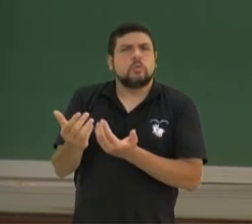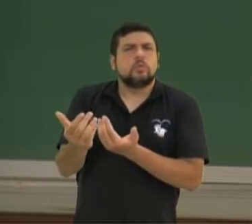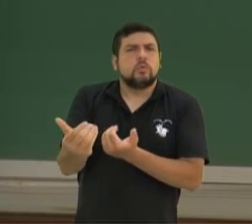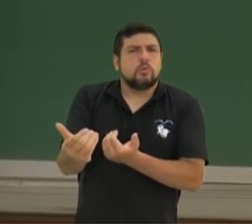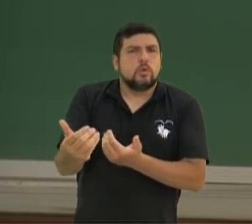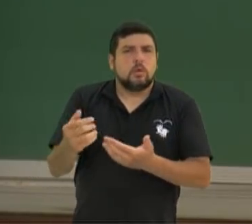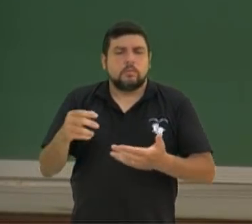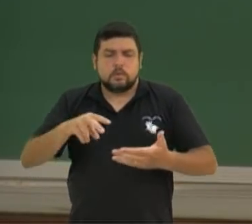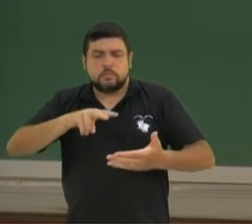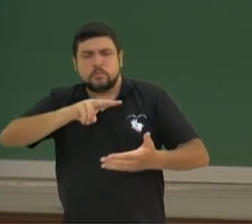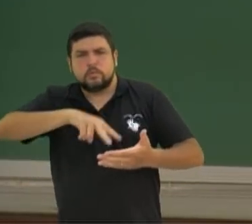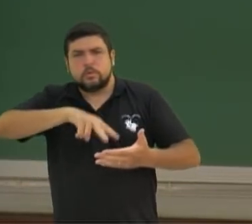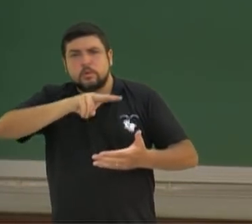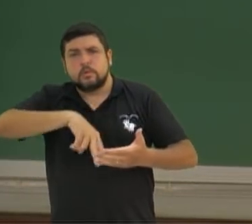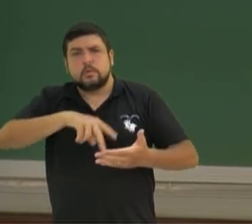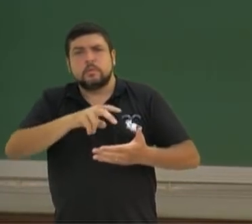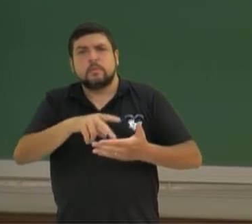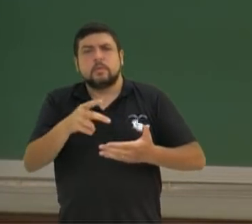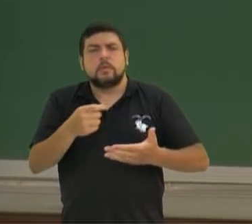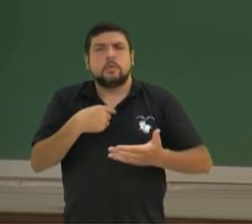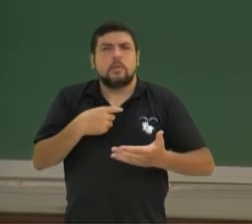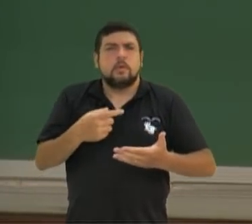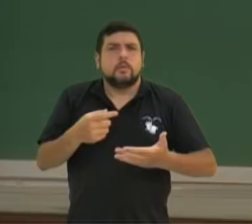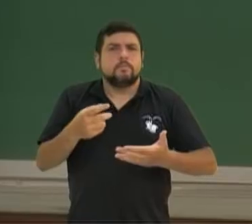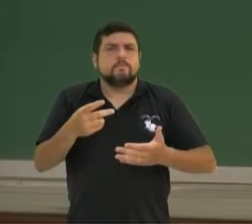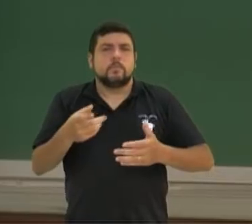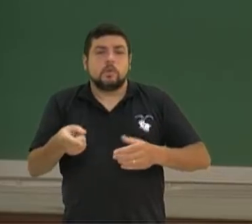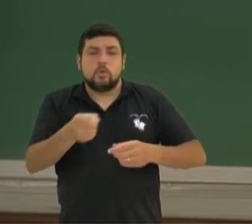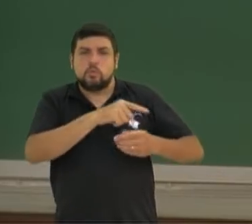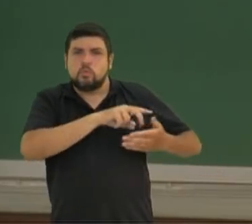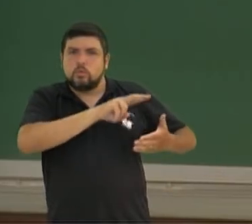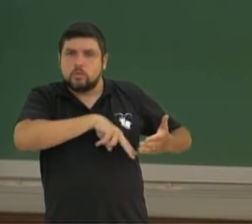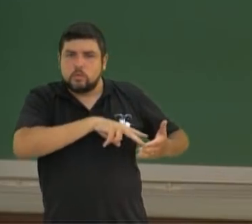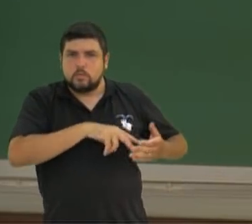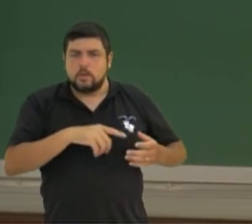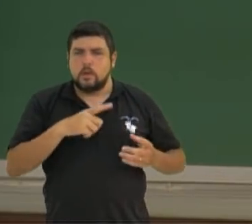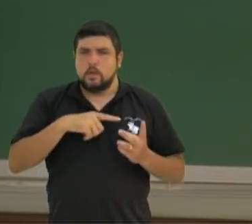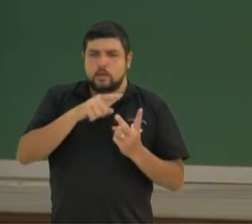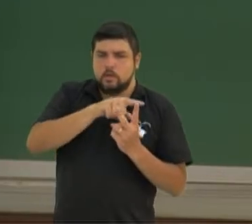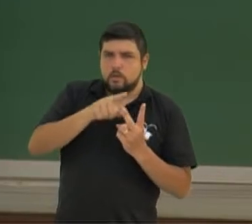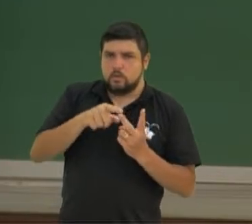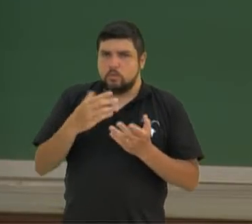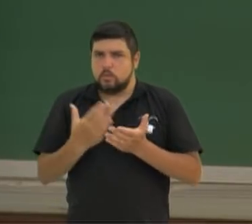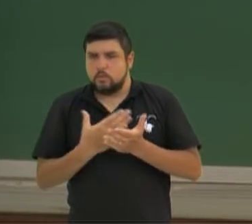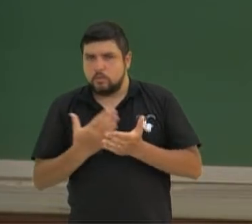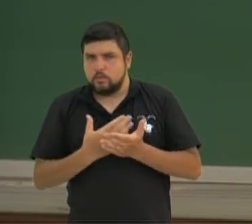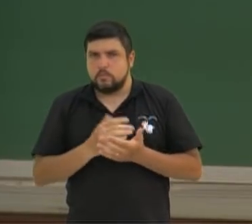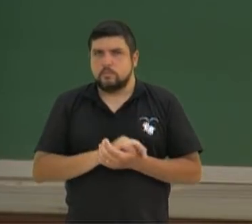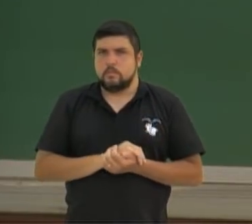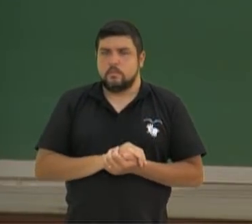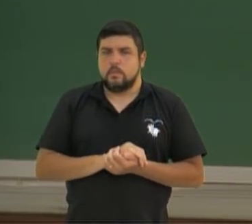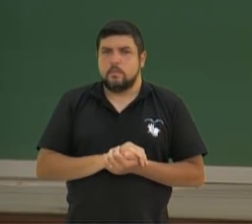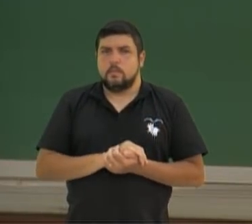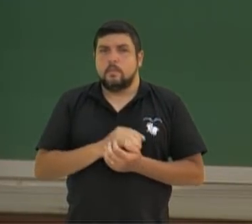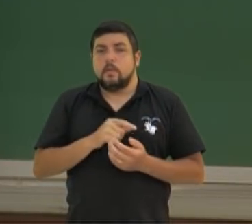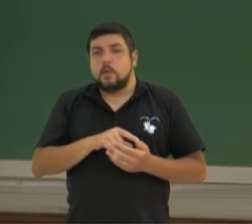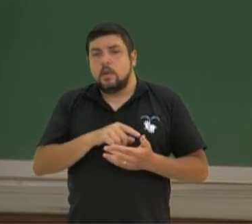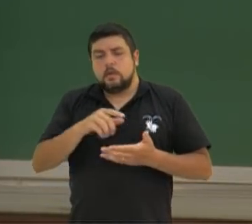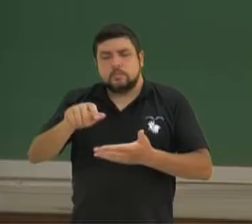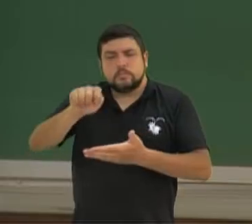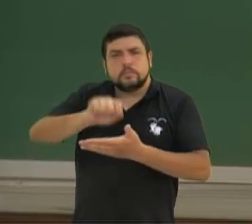numa linguagem que é fácil para as crianças que não são tão,